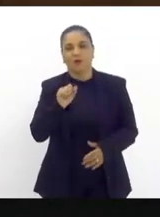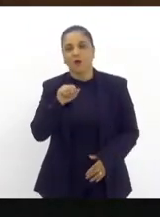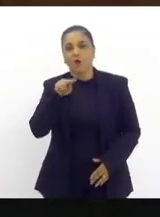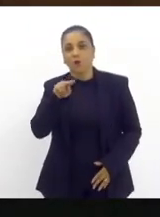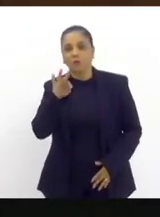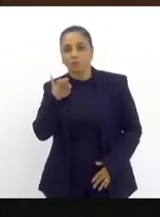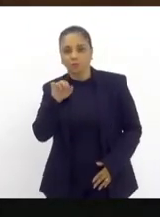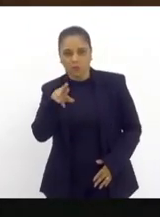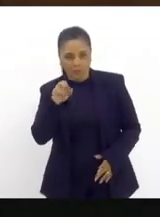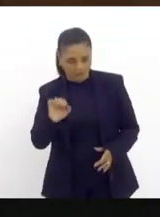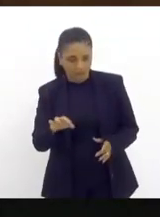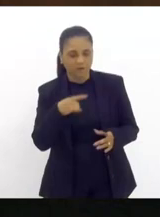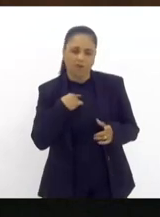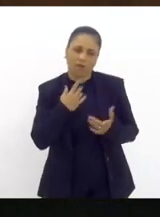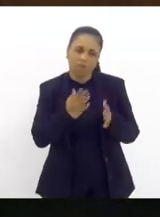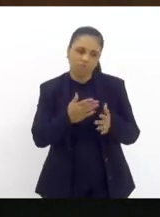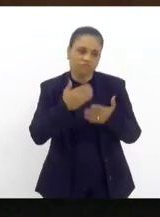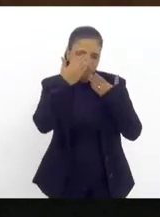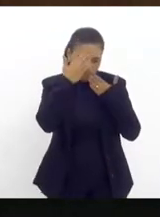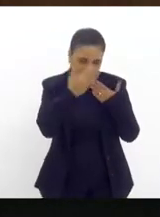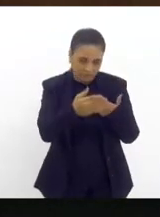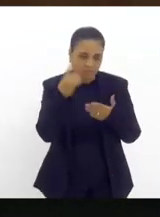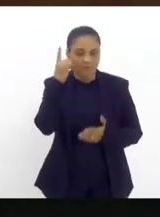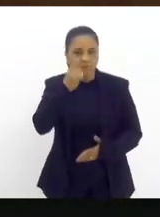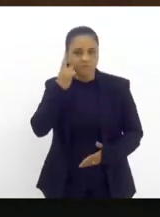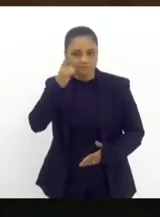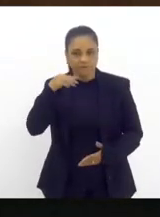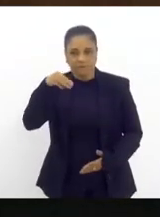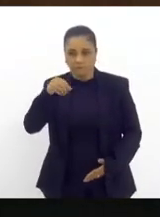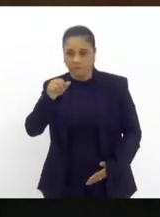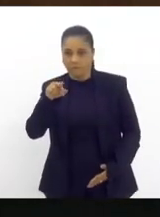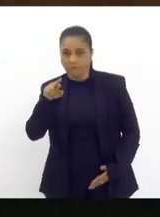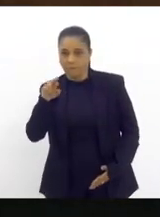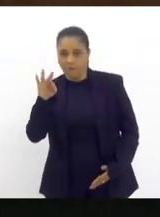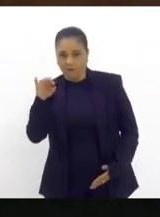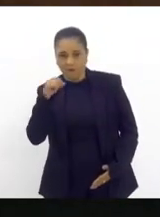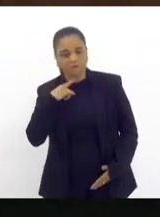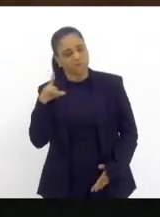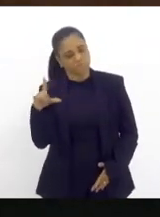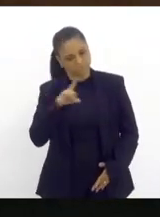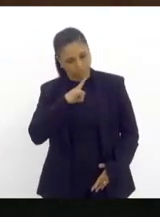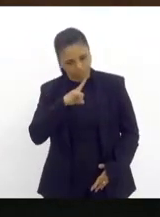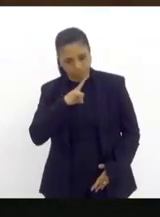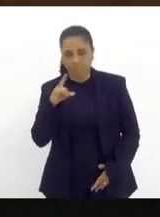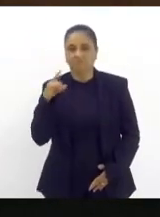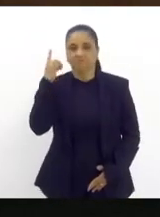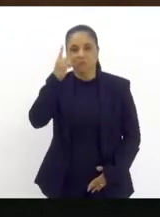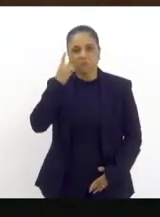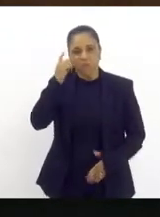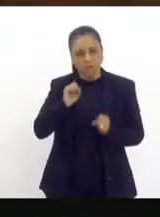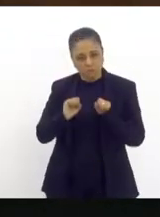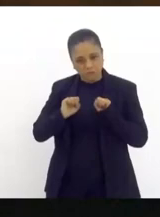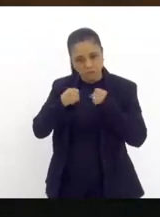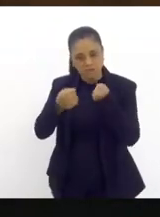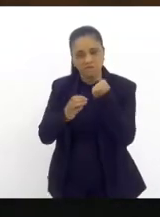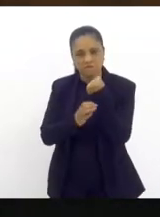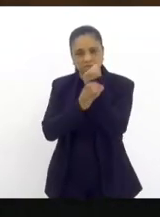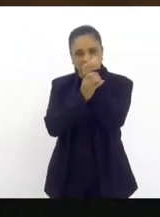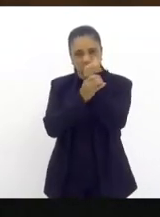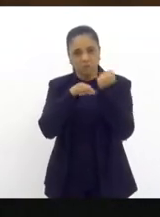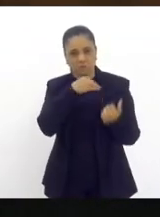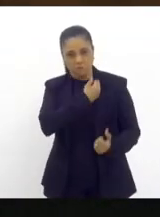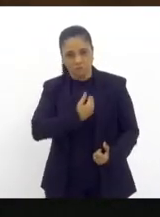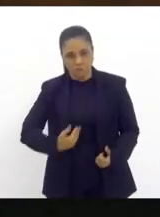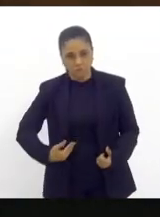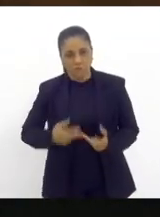pretensão da minha parte também imaginar que tendo deputados desse gabarito que defendem a segurança pública assim como a